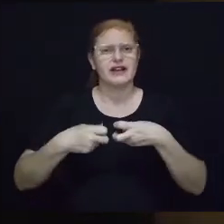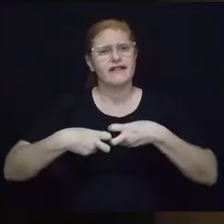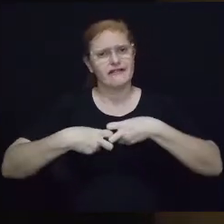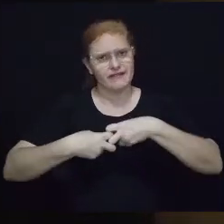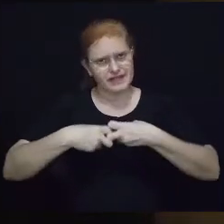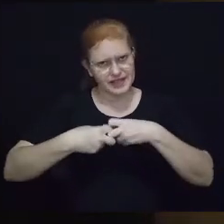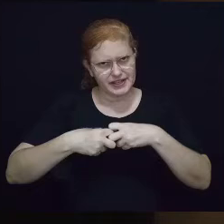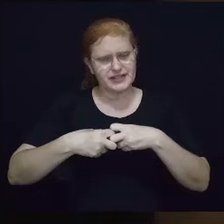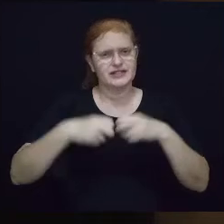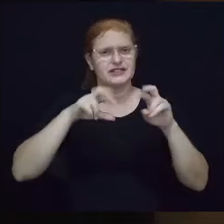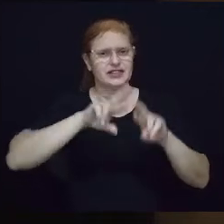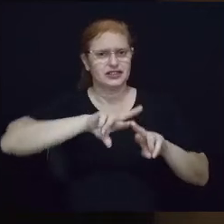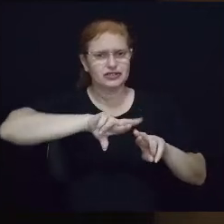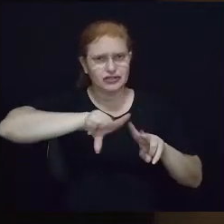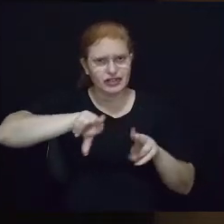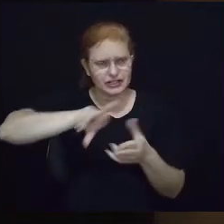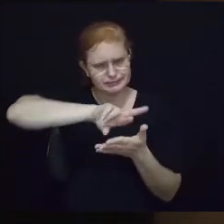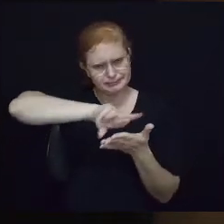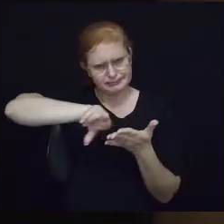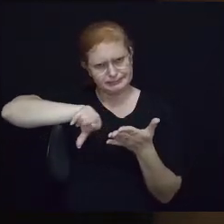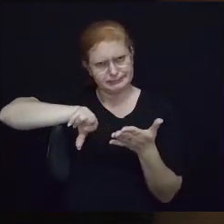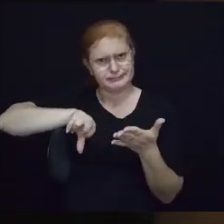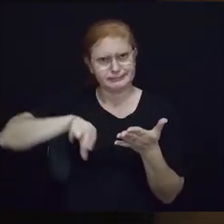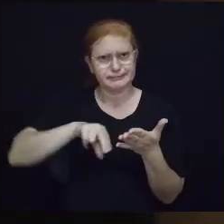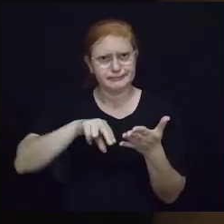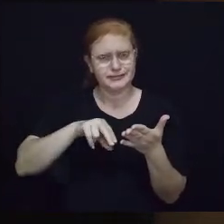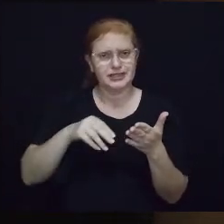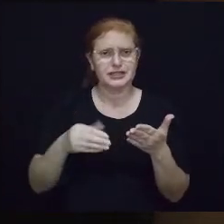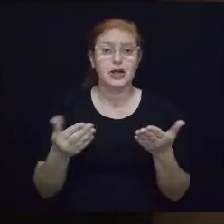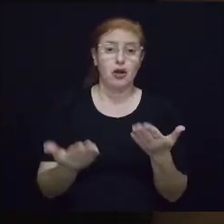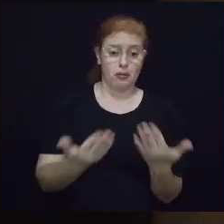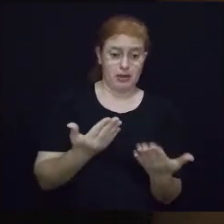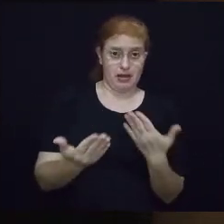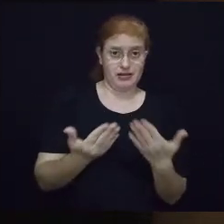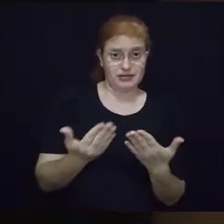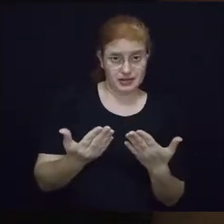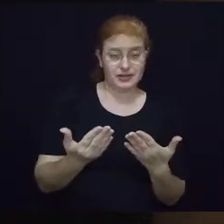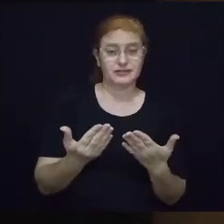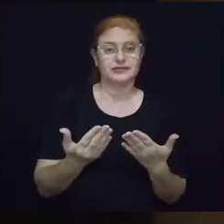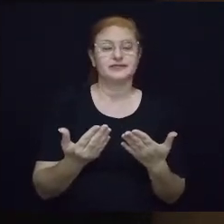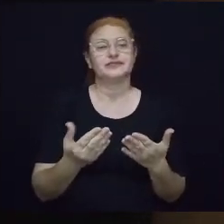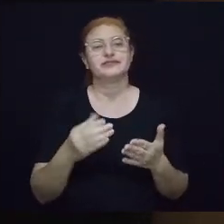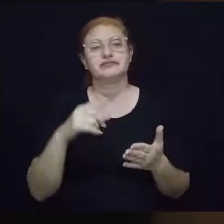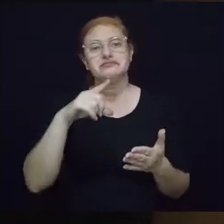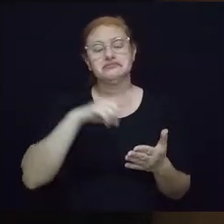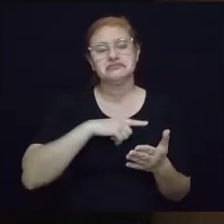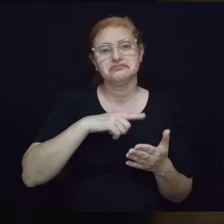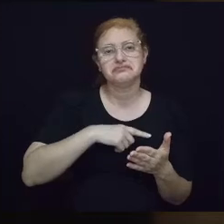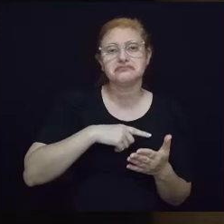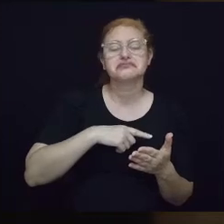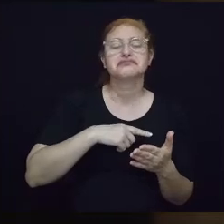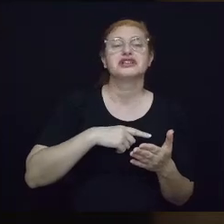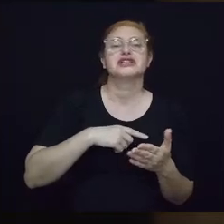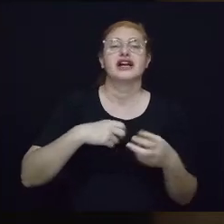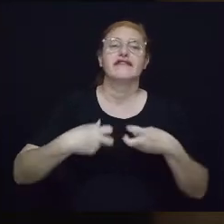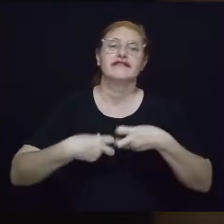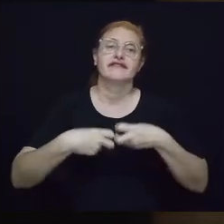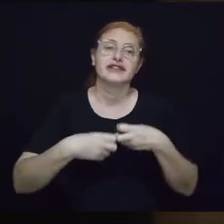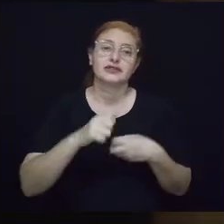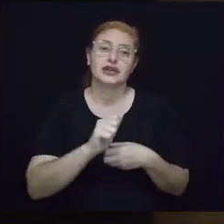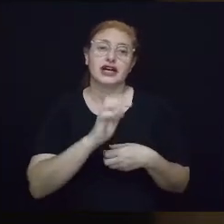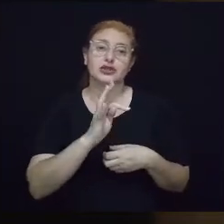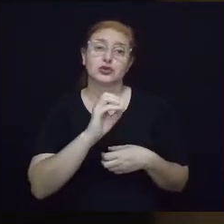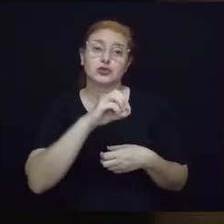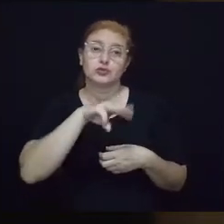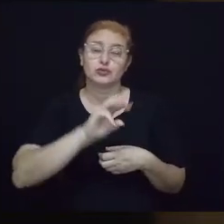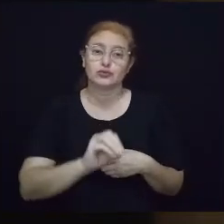física newtoniana pelo fato de que a física quântica pensa no átomo e a newtoniana pensa na